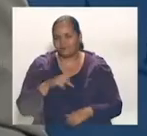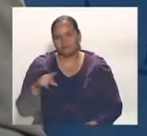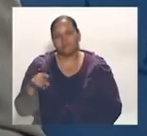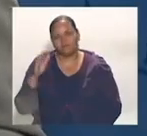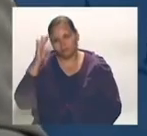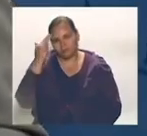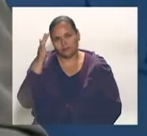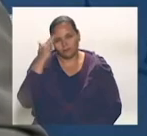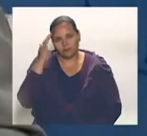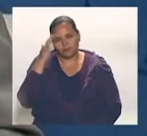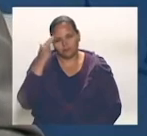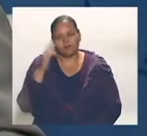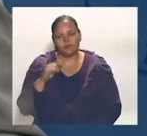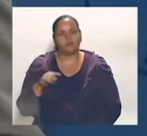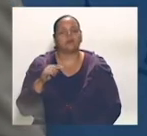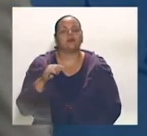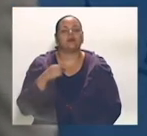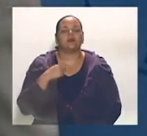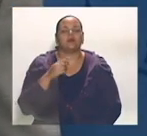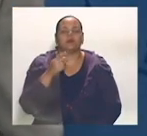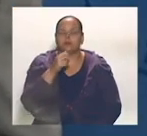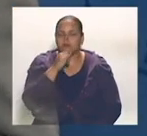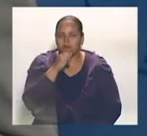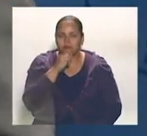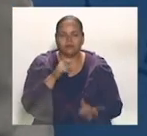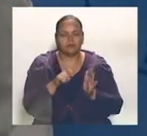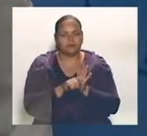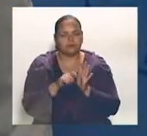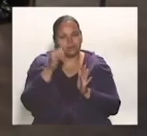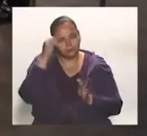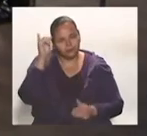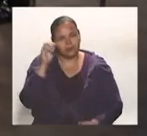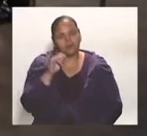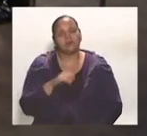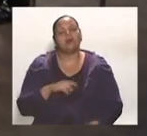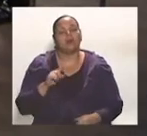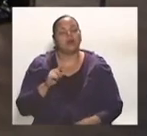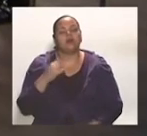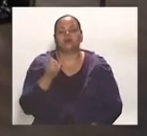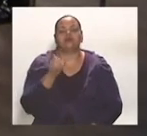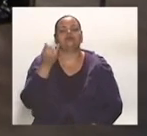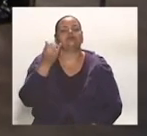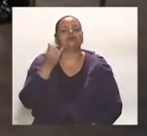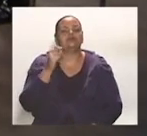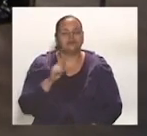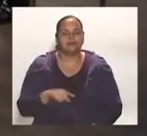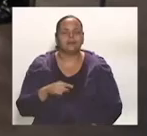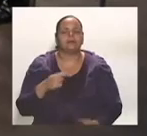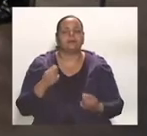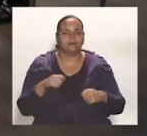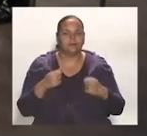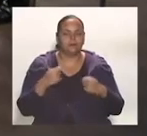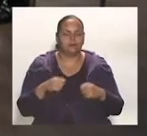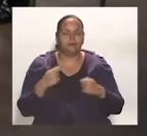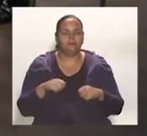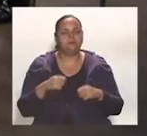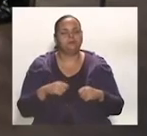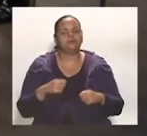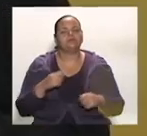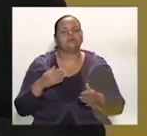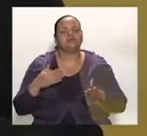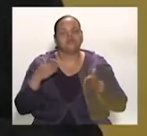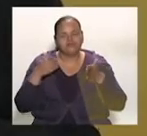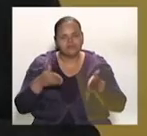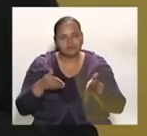Deputado, para a gente finalizar, o seu comentário do que disse o Martinho. Olha, eu vou discordar, professor, desculpe. Eu entendo